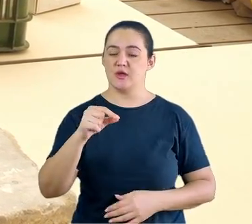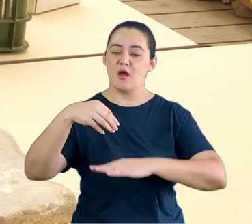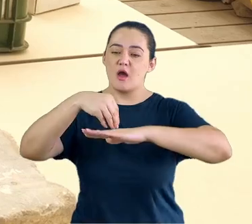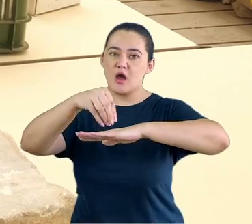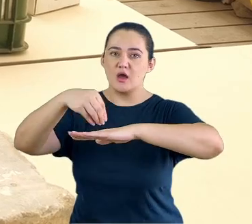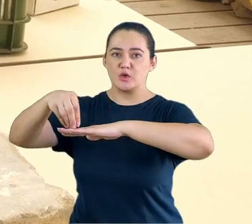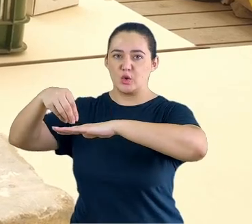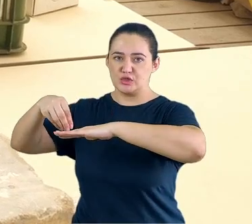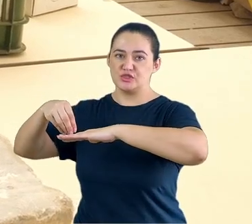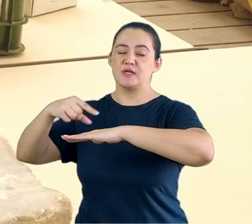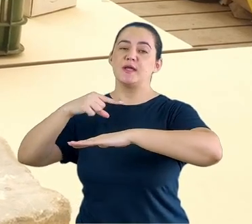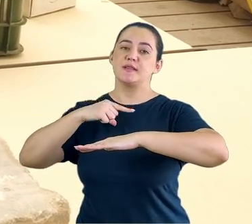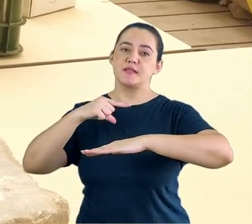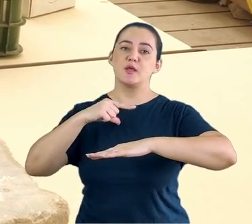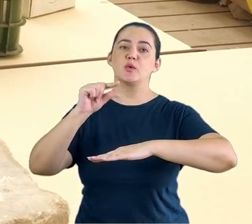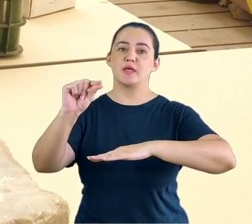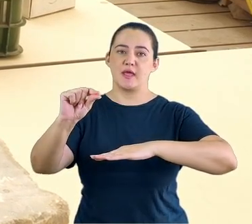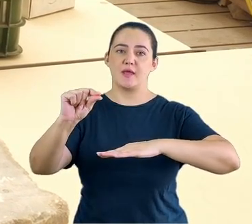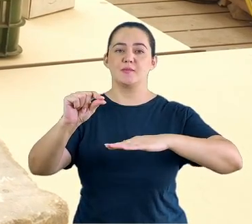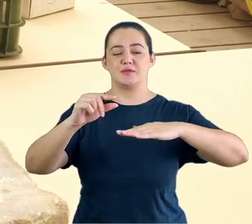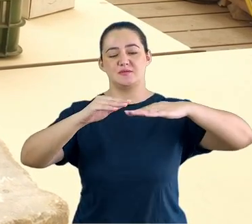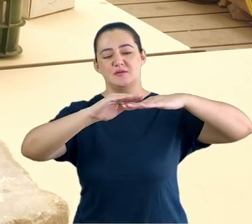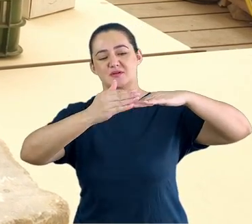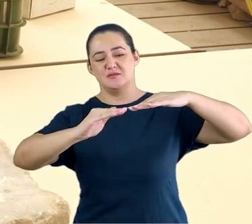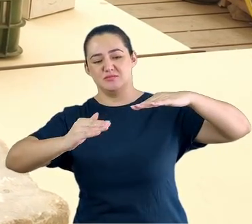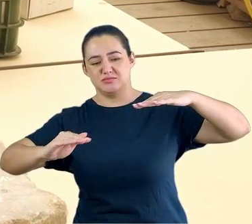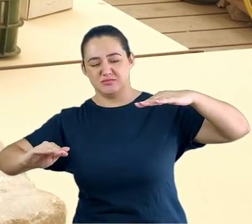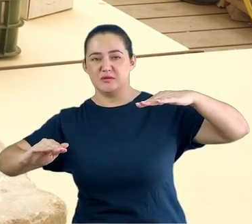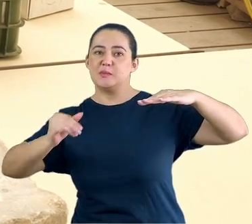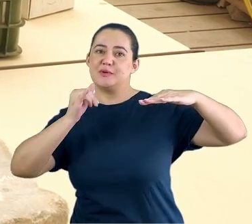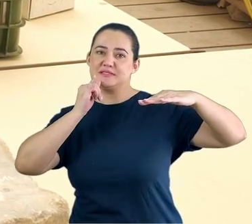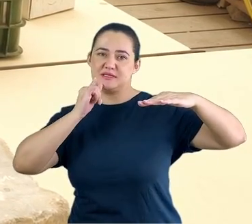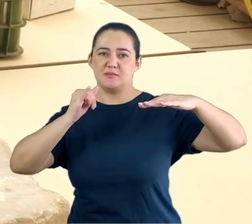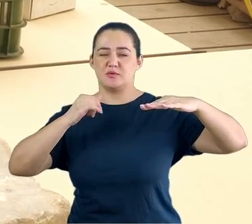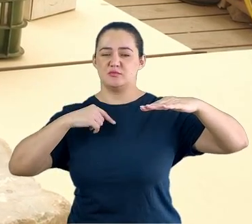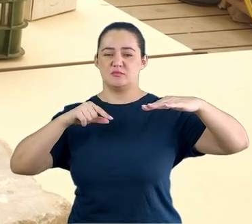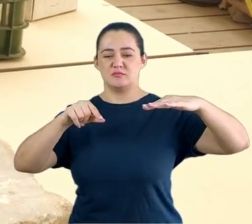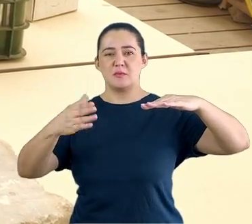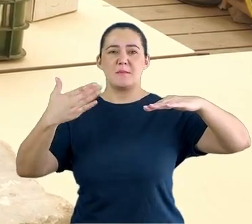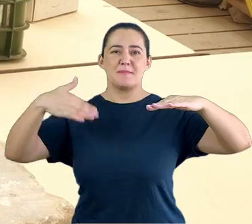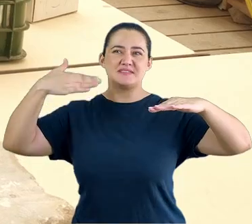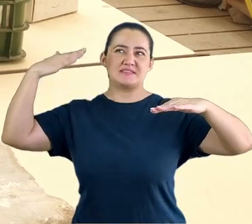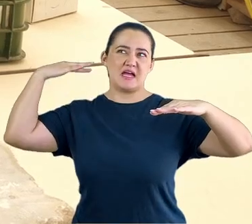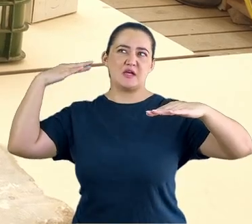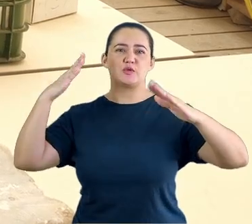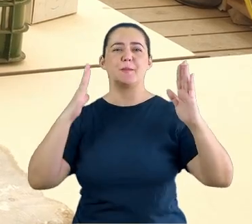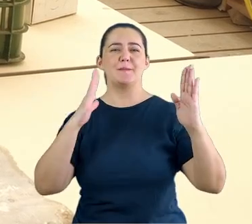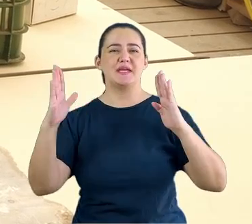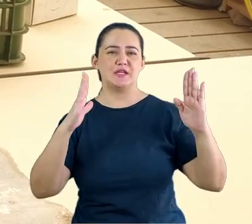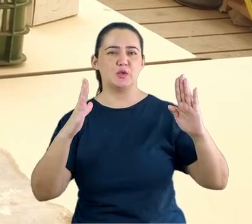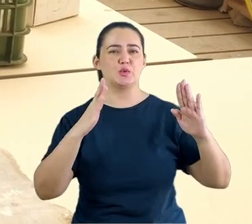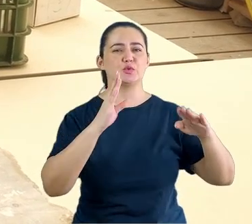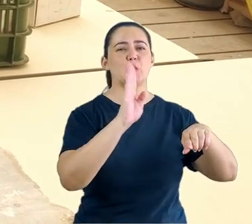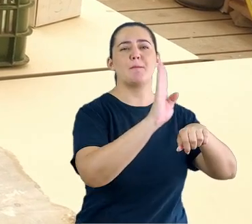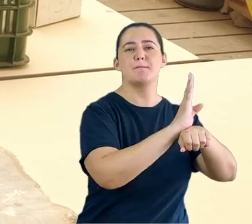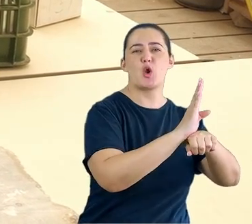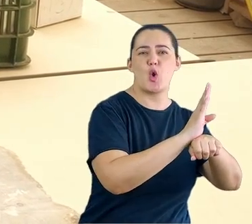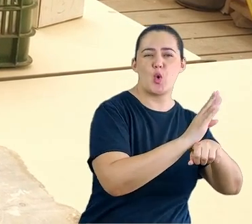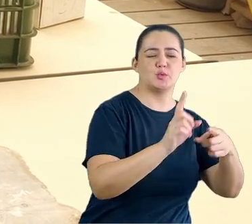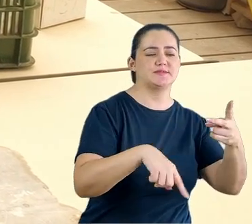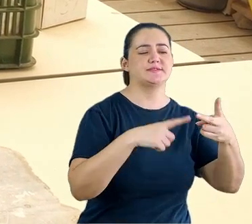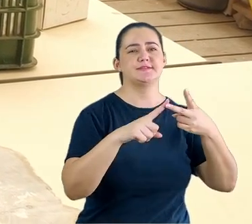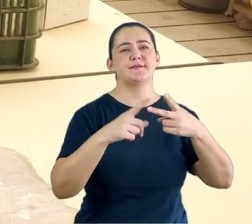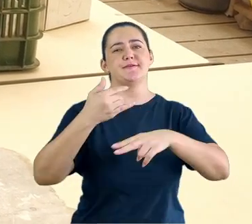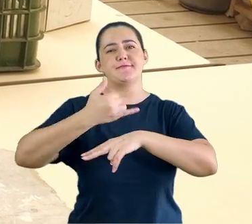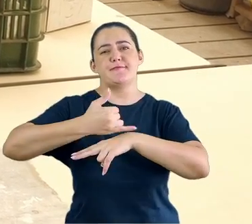na arqueologia você tem estratos de ocupação. Então você pode falar que algo, por exemplo, da Era do Bronze, da Era do Ferro,